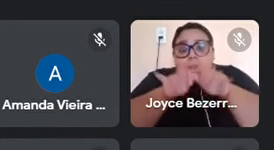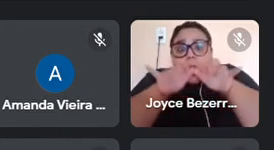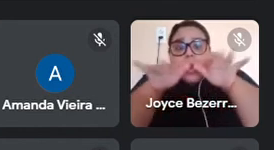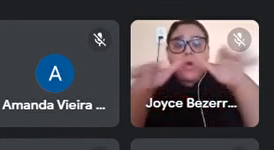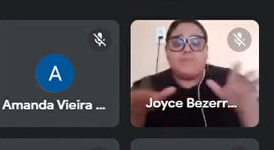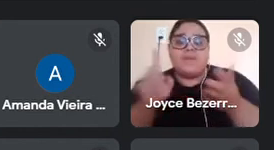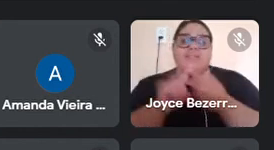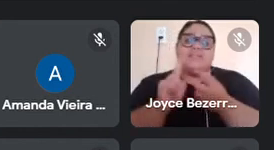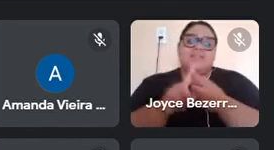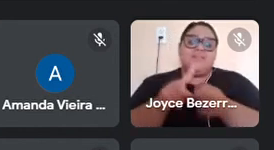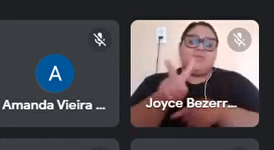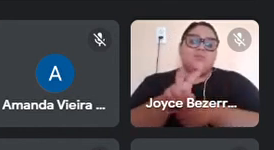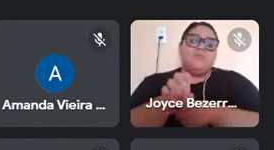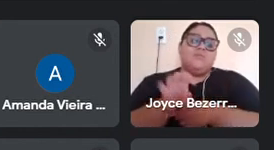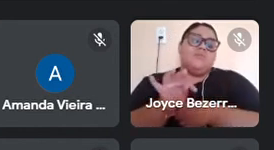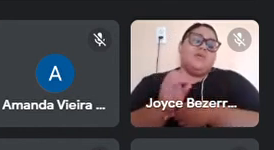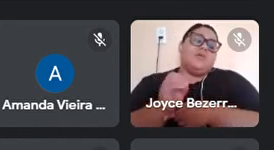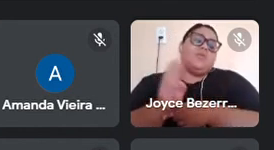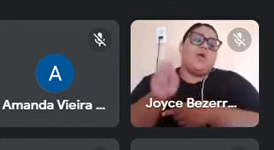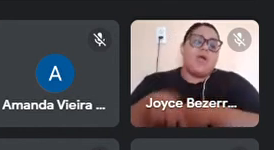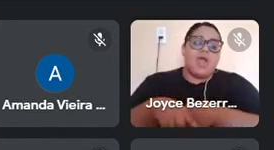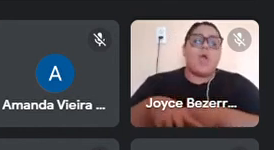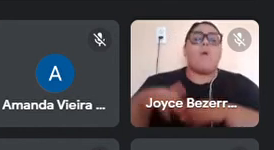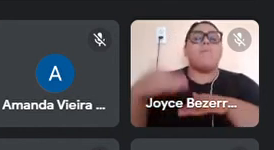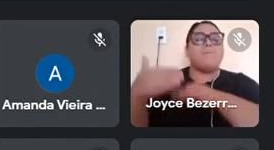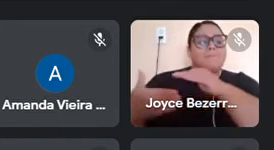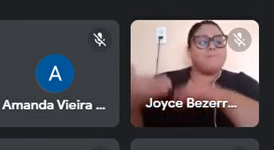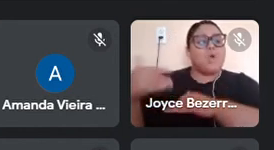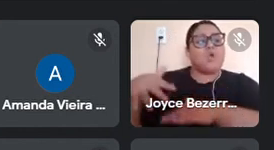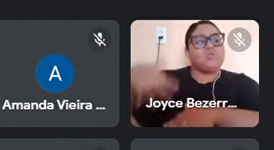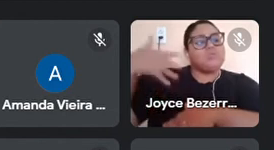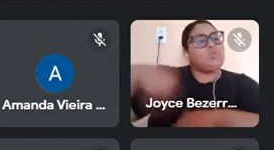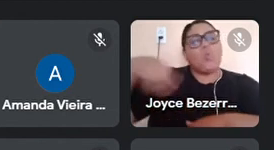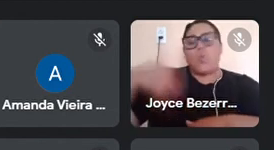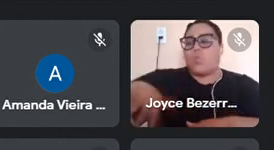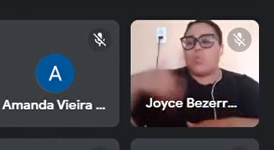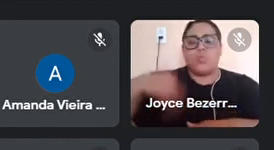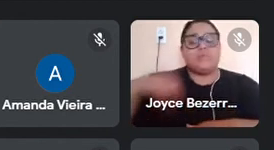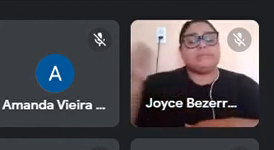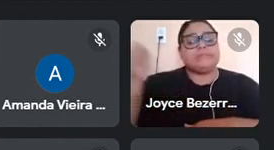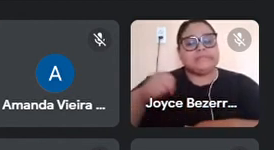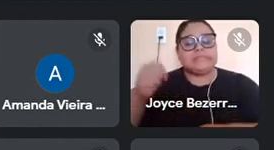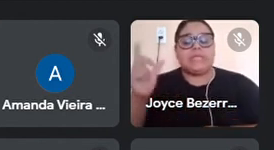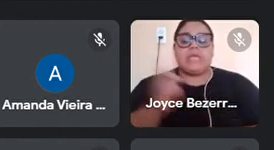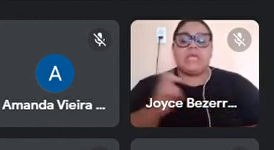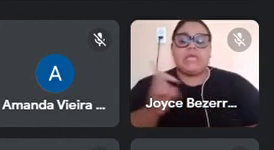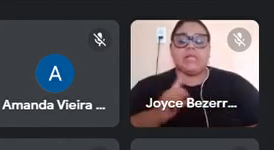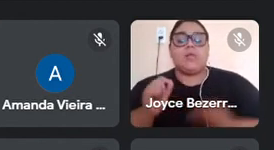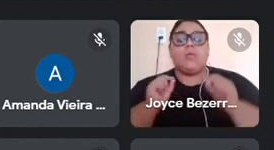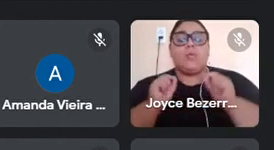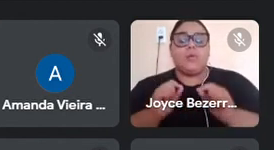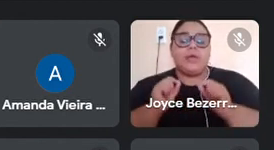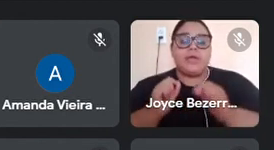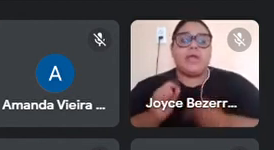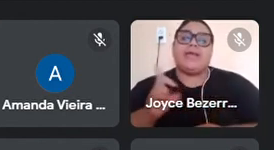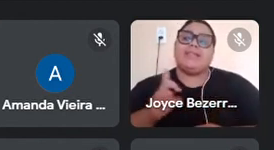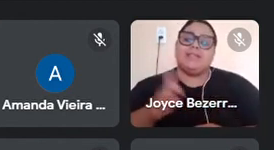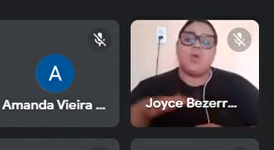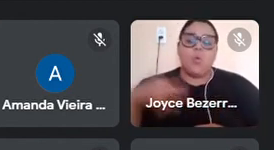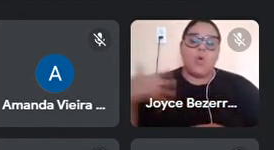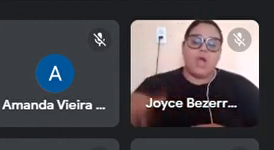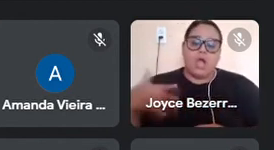desse vetor. Então, é um processo altamente custoso, né, tem um gasto muito